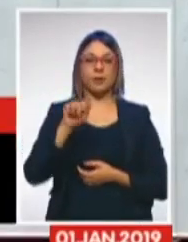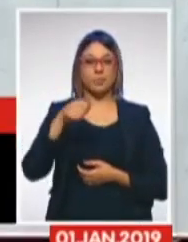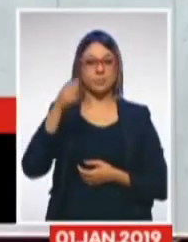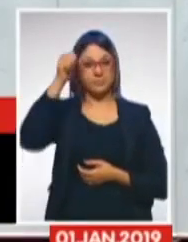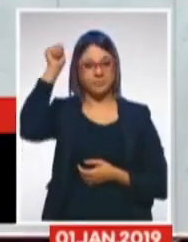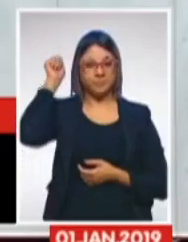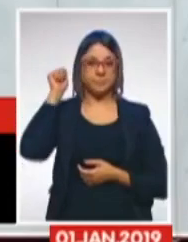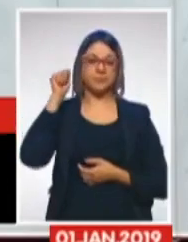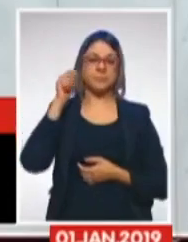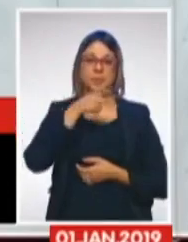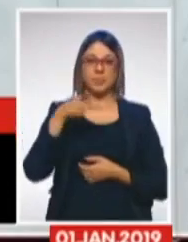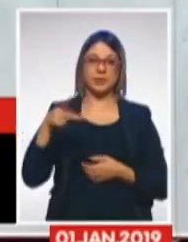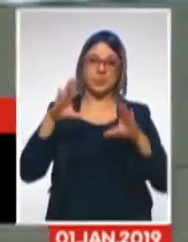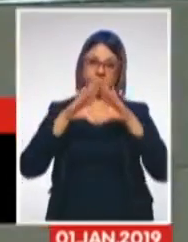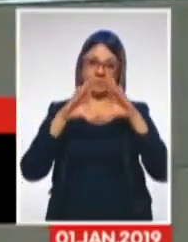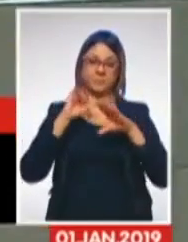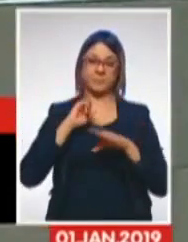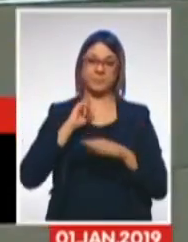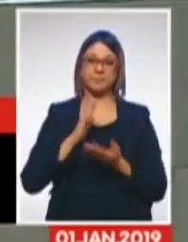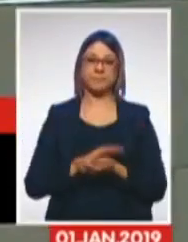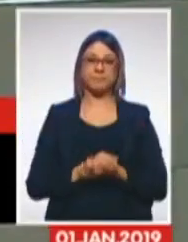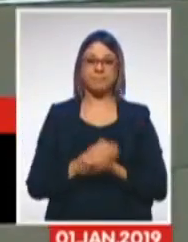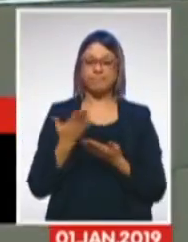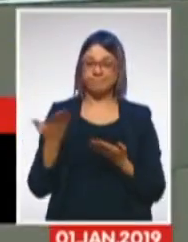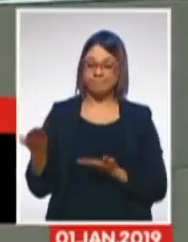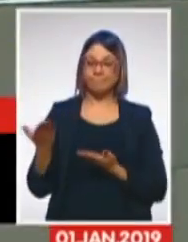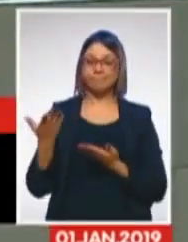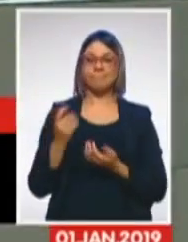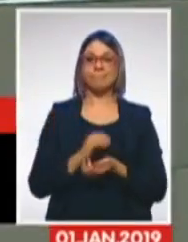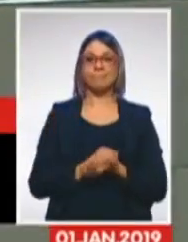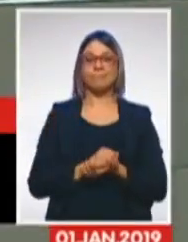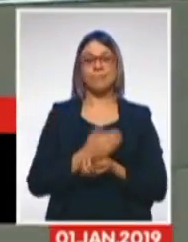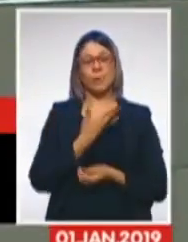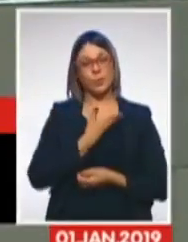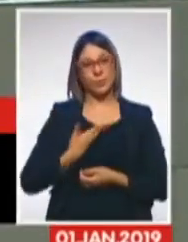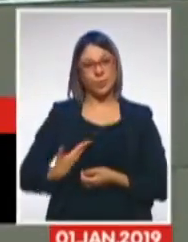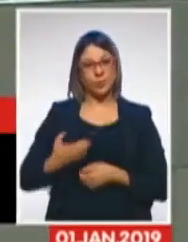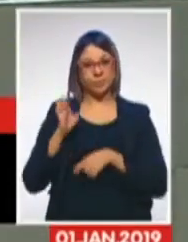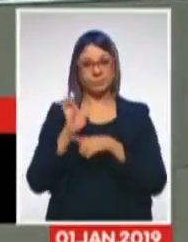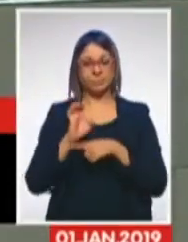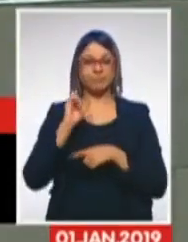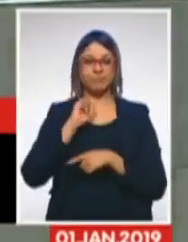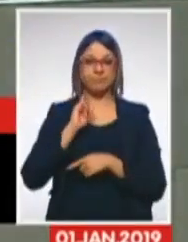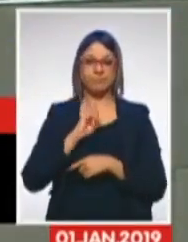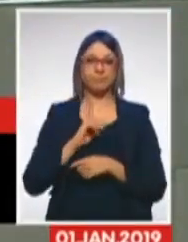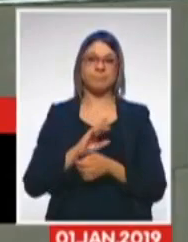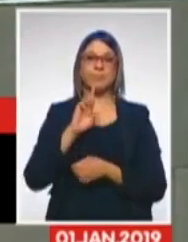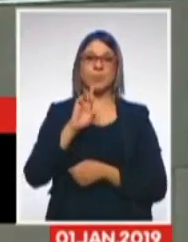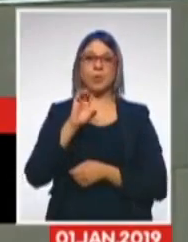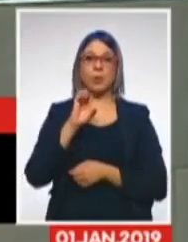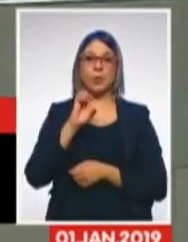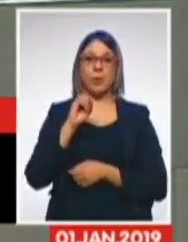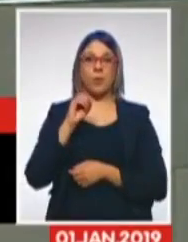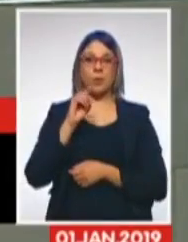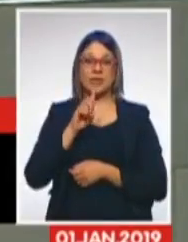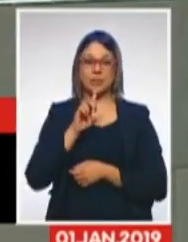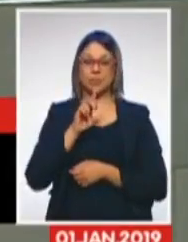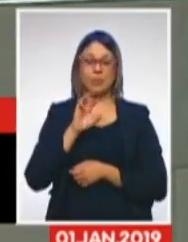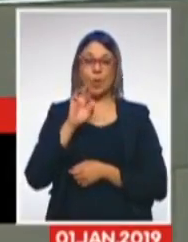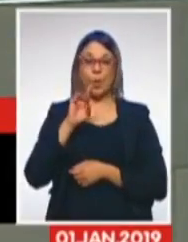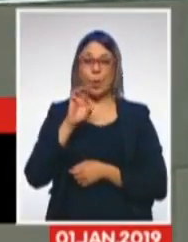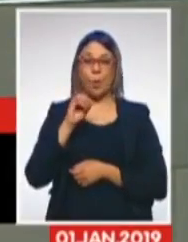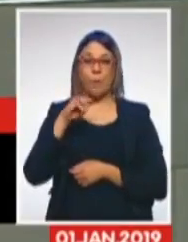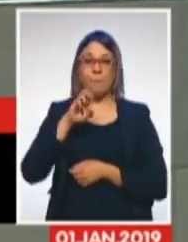Gerais. Excelentíssimo senhor governador do Estado de Minas Gerais, Romeu Zema